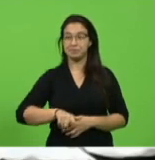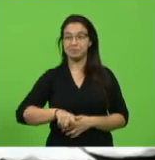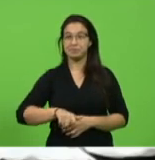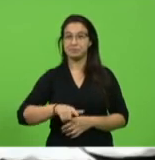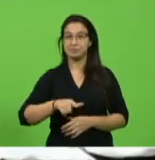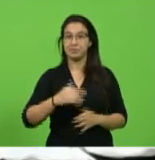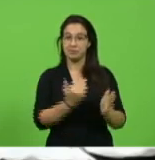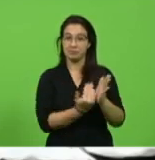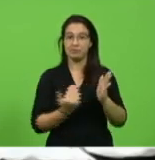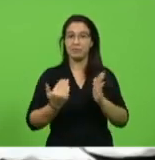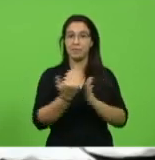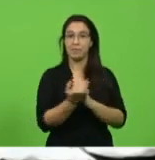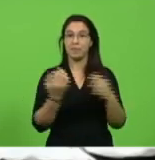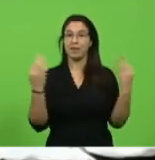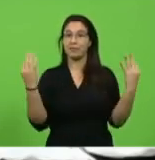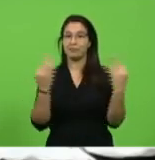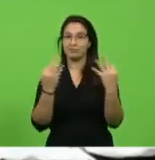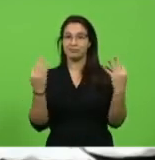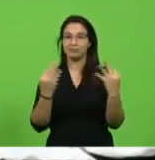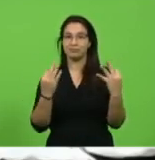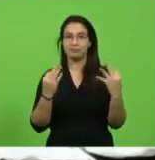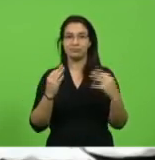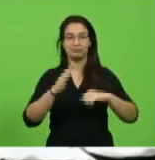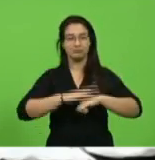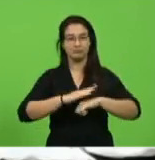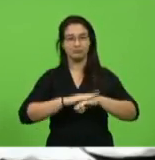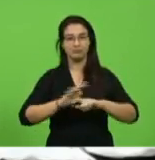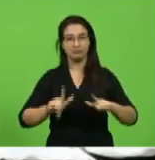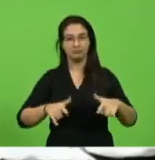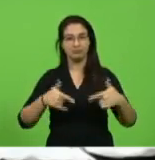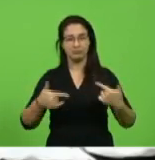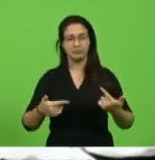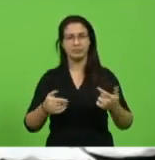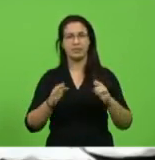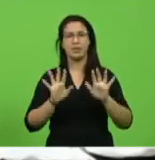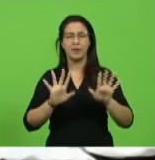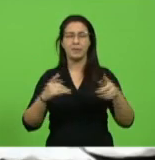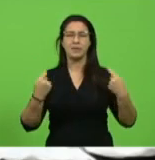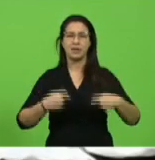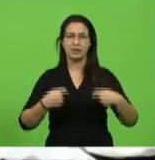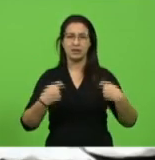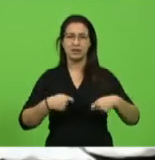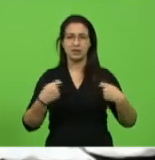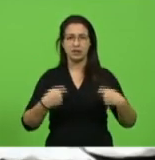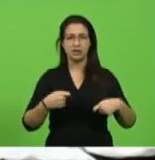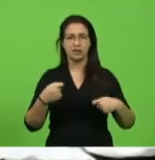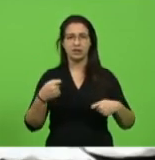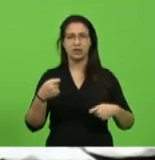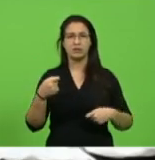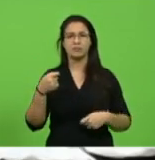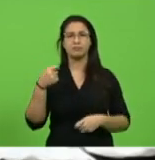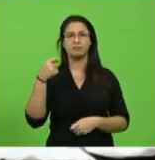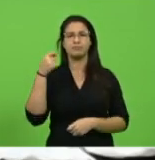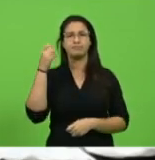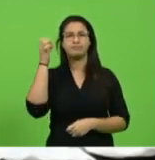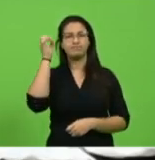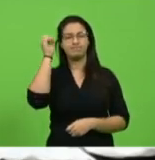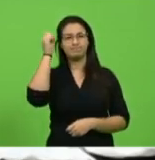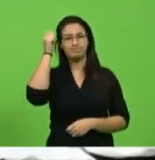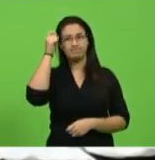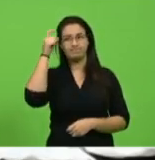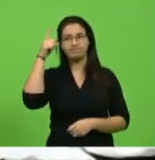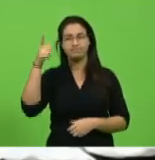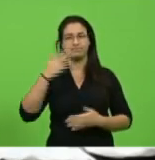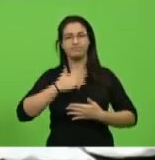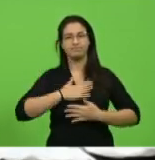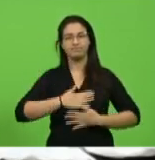das ações. Mas é preciso agir sempre com muita sabedoria e serenidade. Que